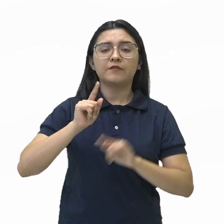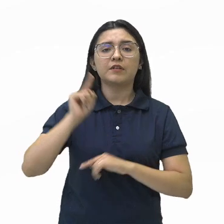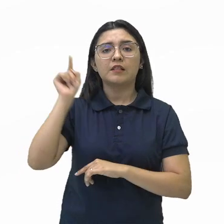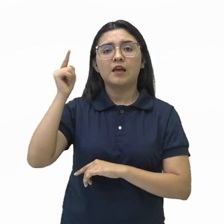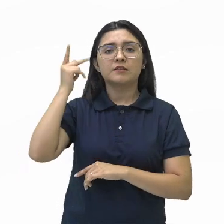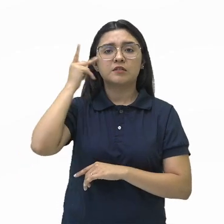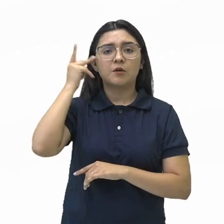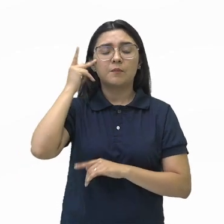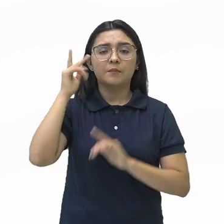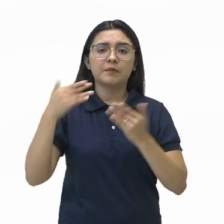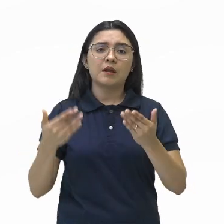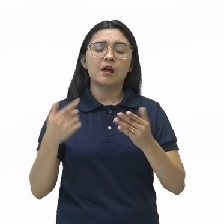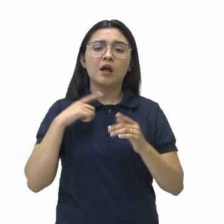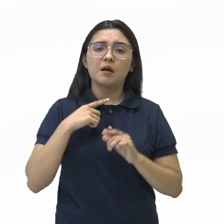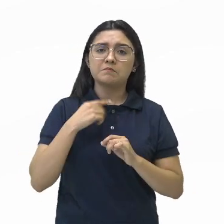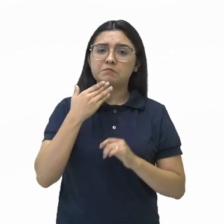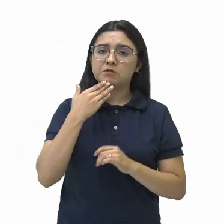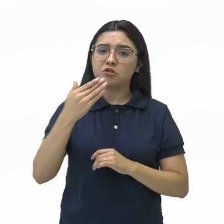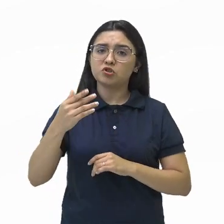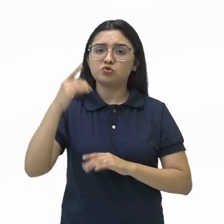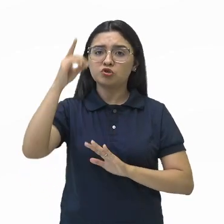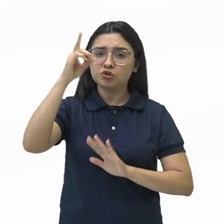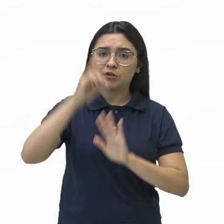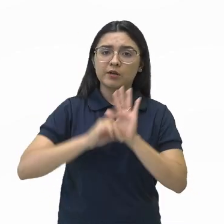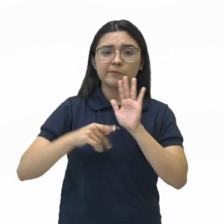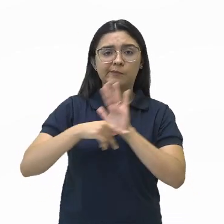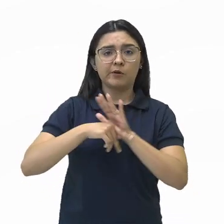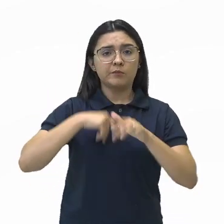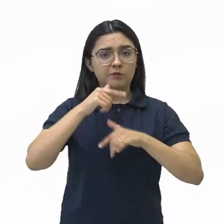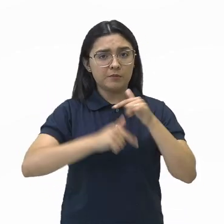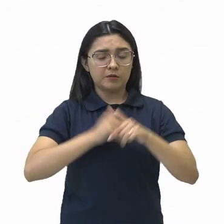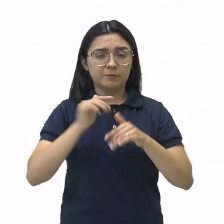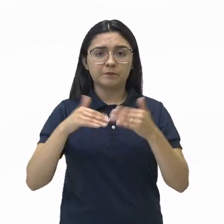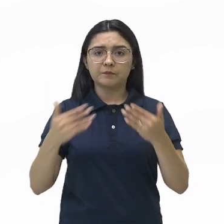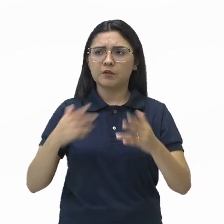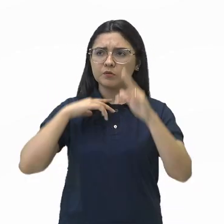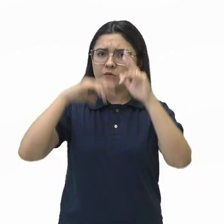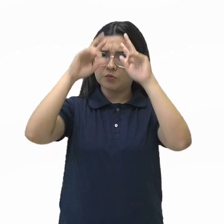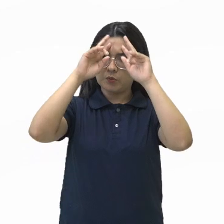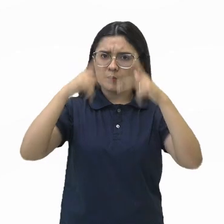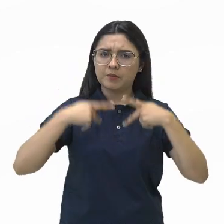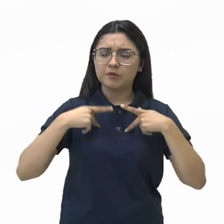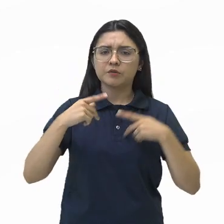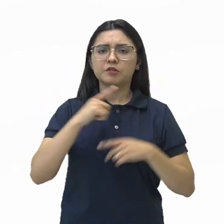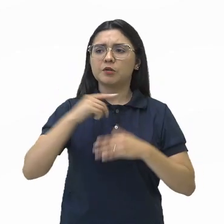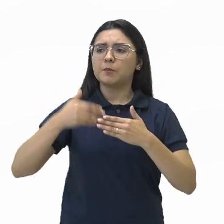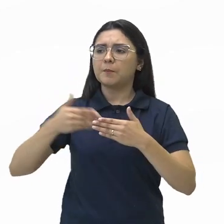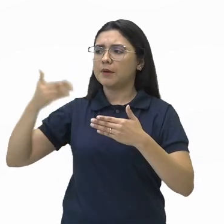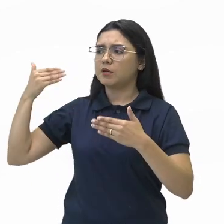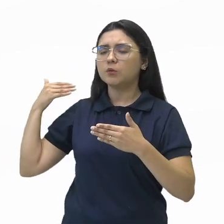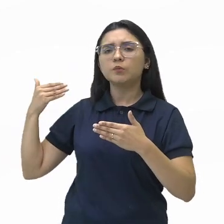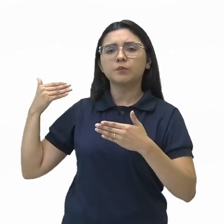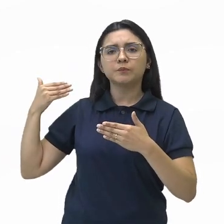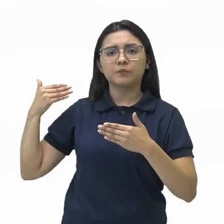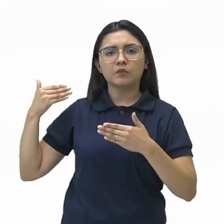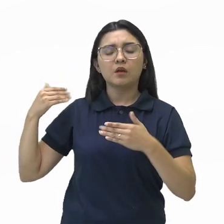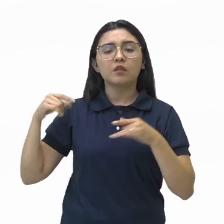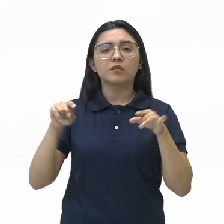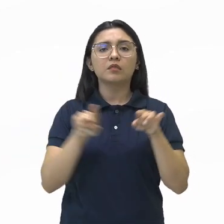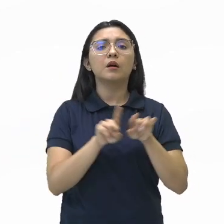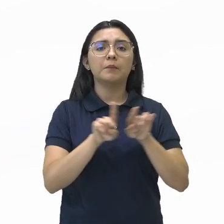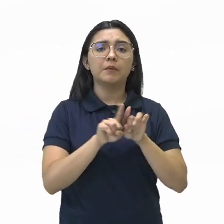para reivindicar direitos dos trabalhadores. Então, os seres humanos que existiam naquele período histórico